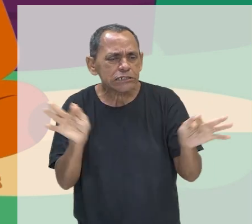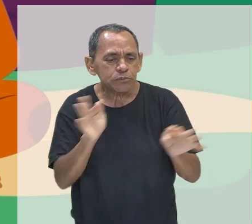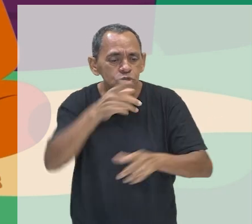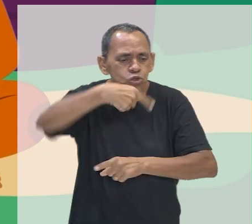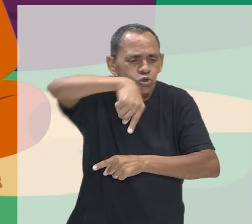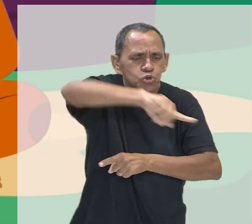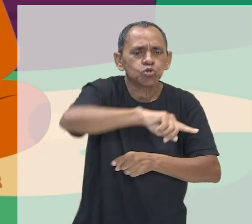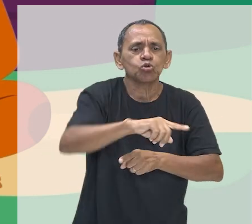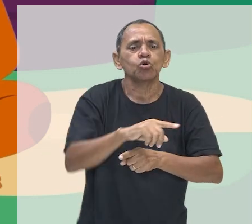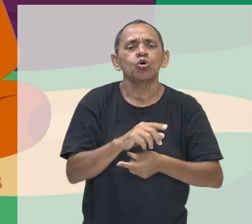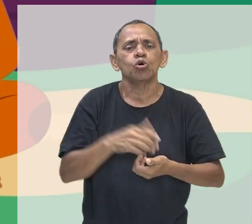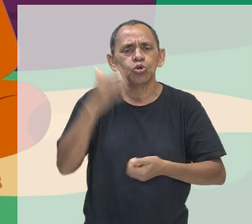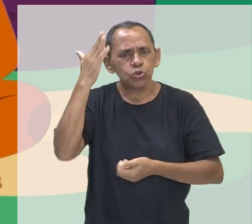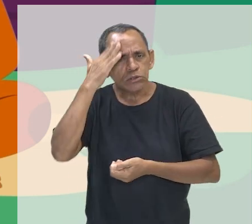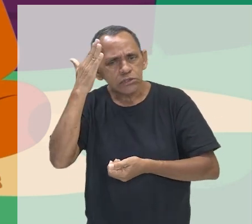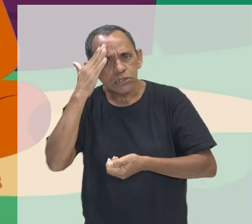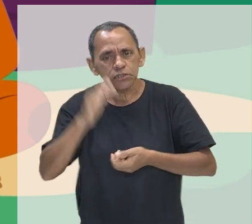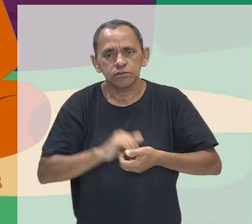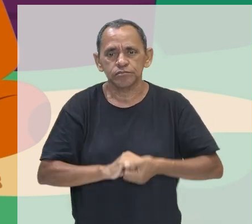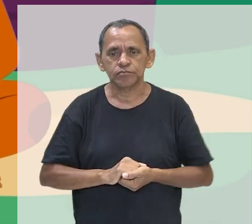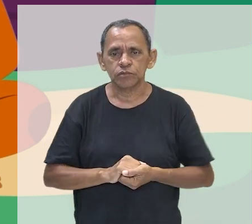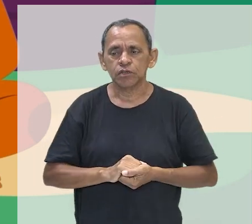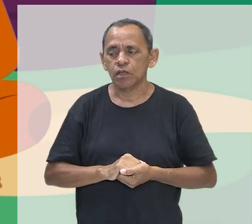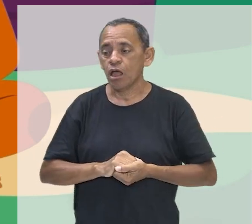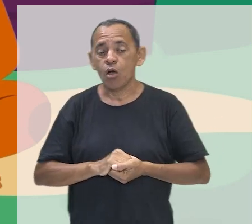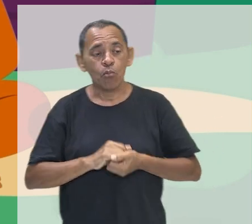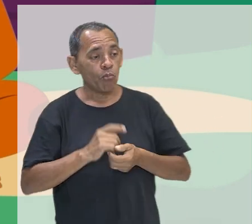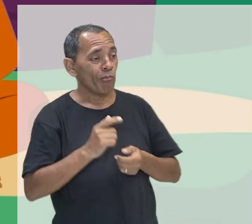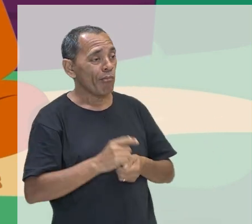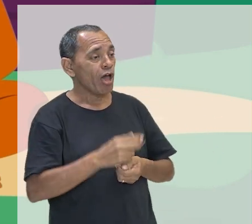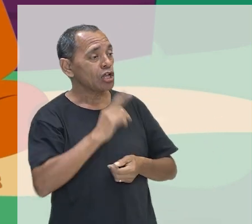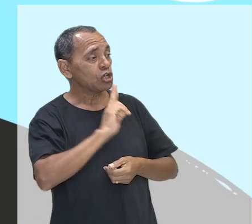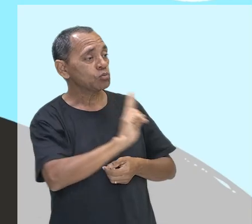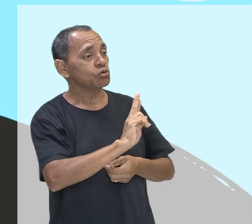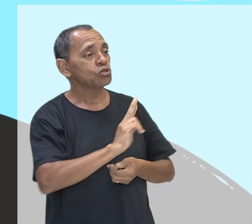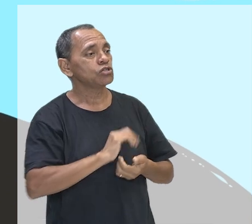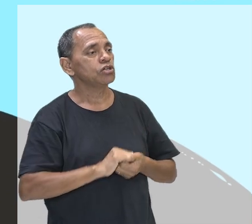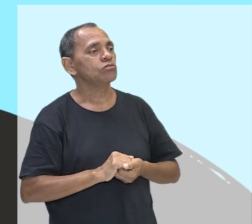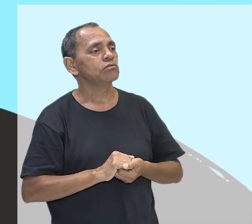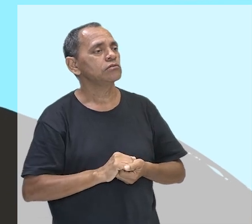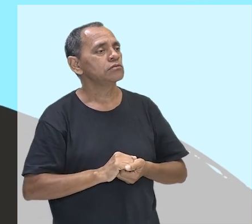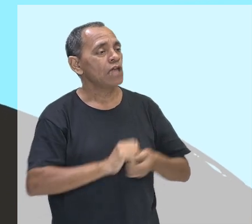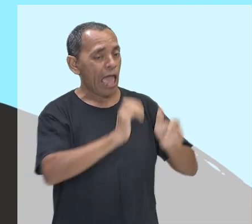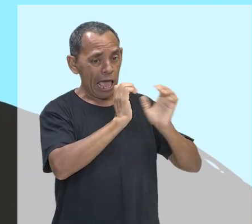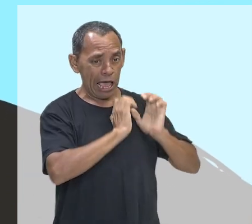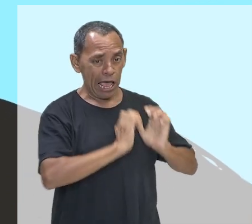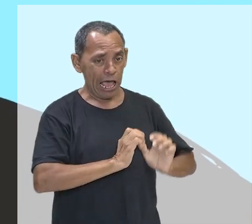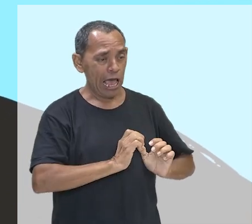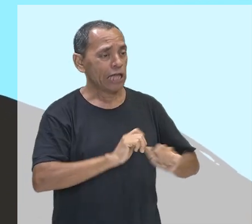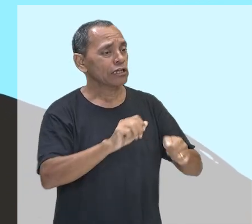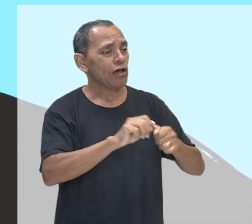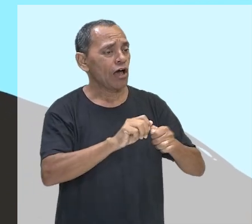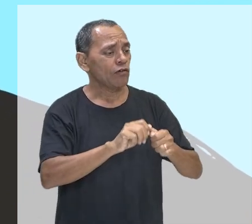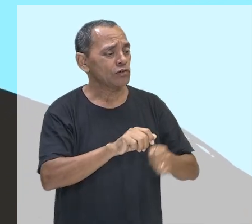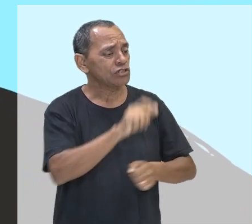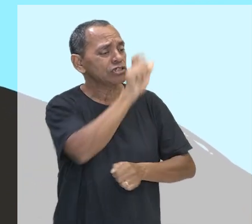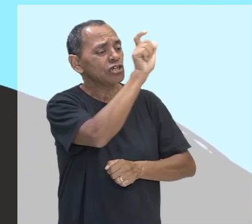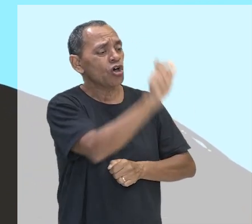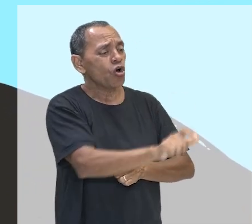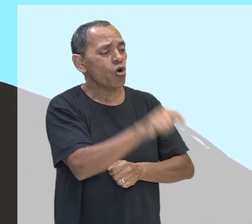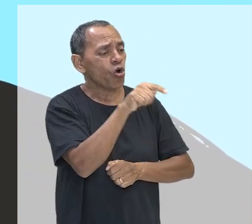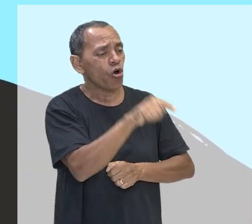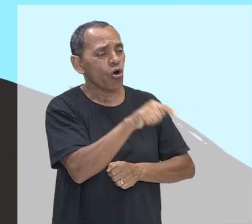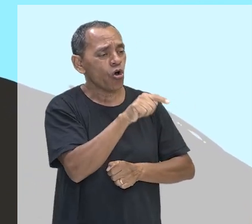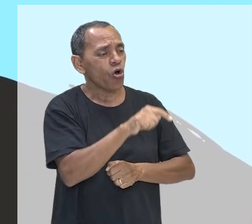O mestre respondeu com tranquilidade. Ética é fazer ao outro só aquilo que se quer que